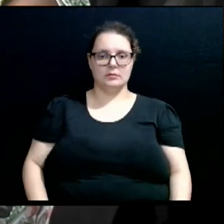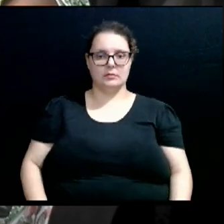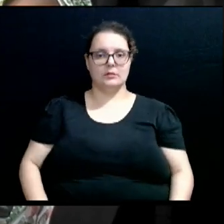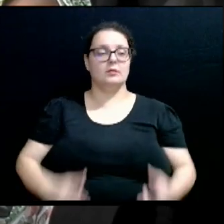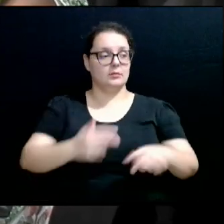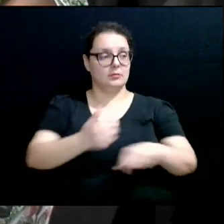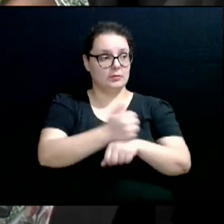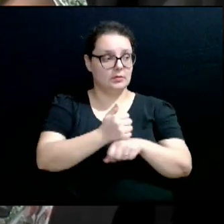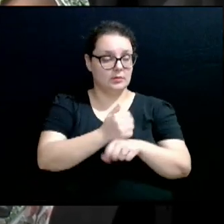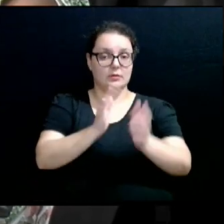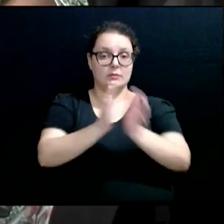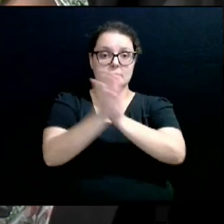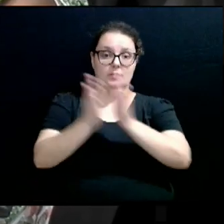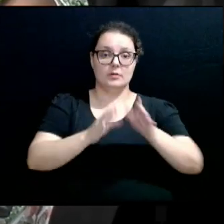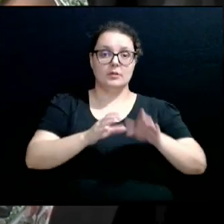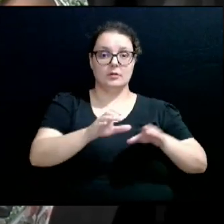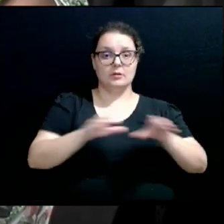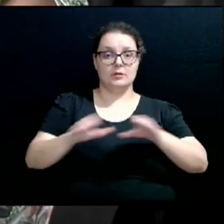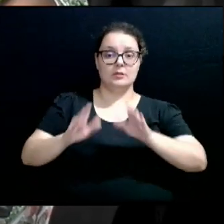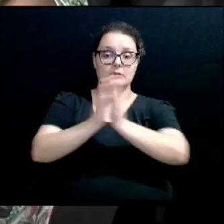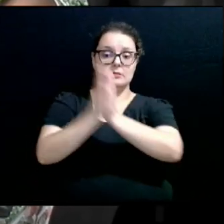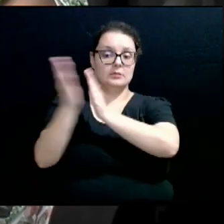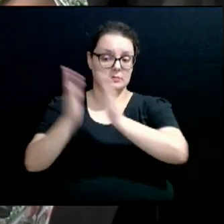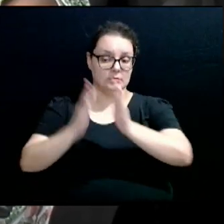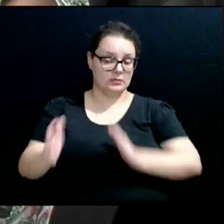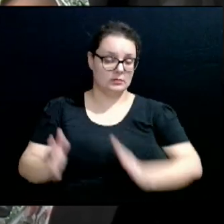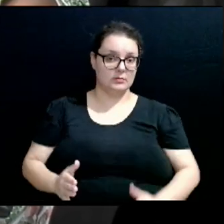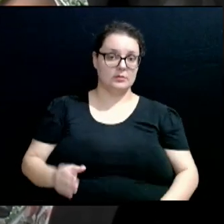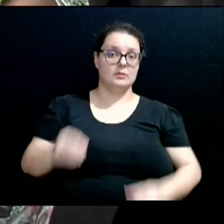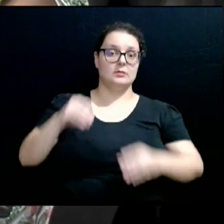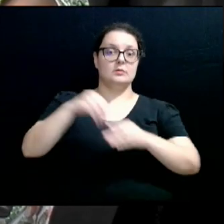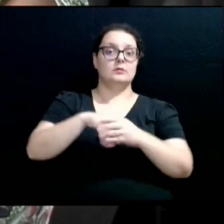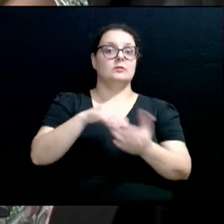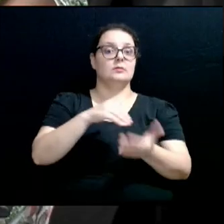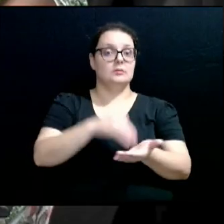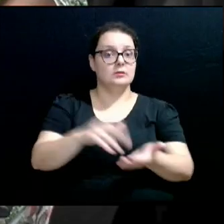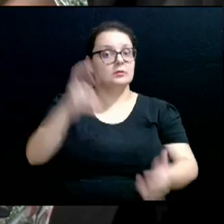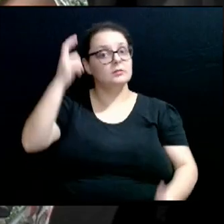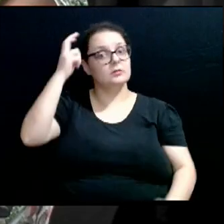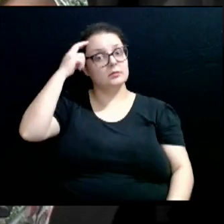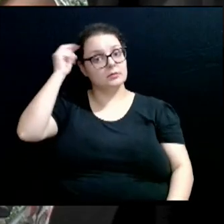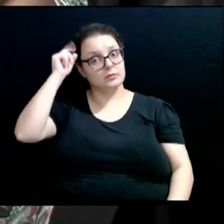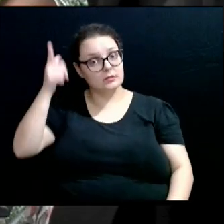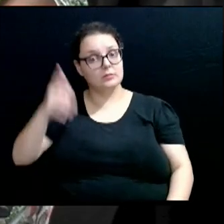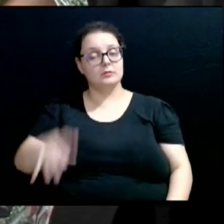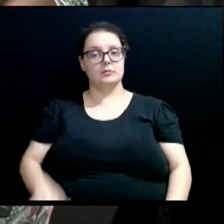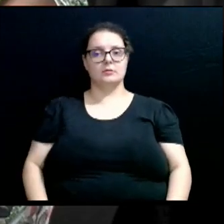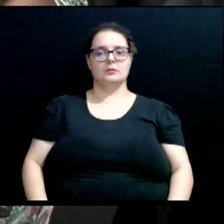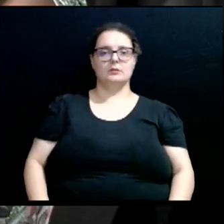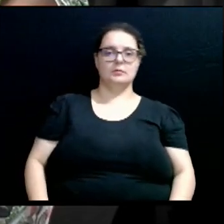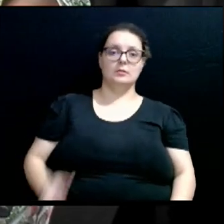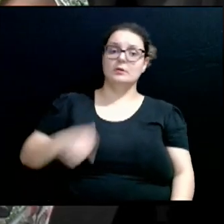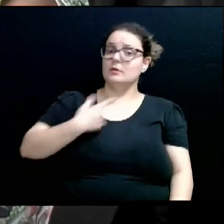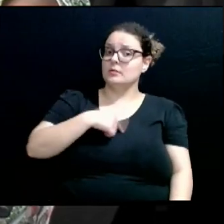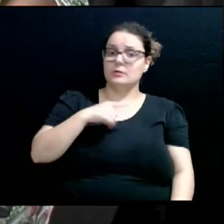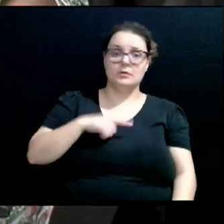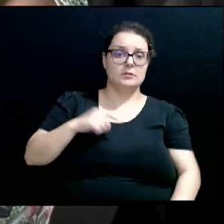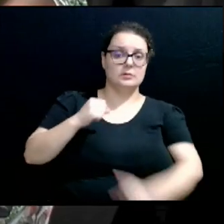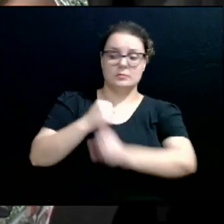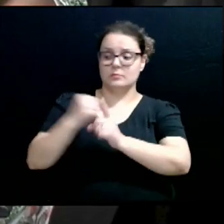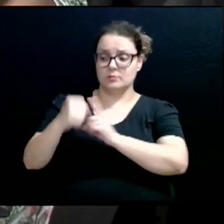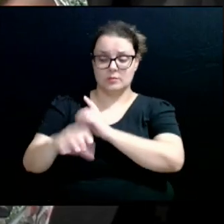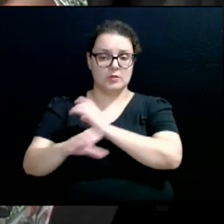coordenadora das bibliotecas, né, ela está dentro da Secretaria de Cultura. E nós temos a sociedade civil. Né?